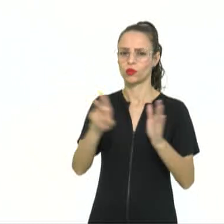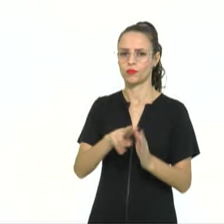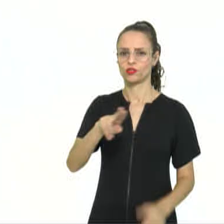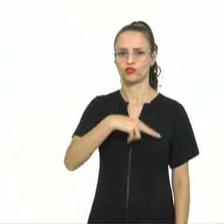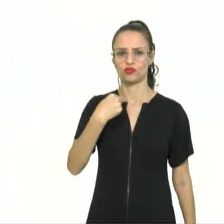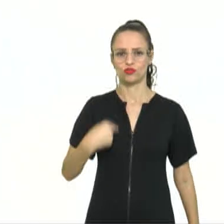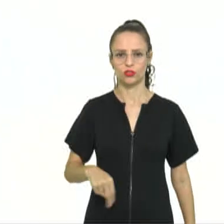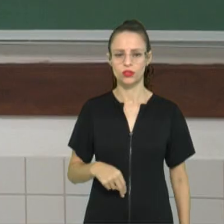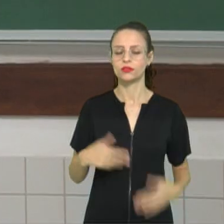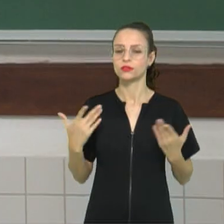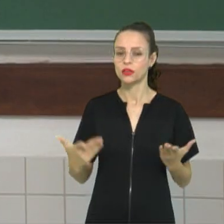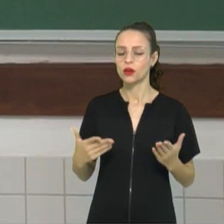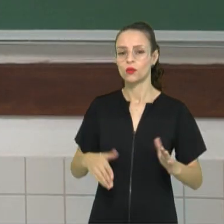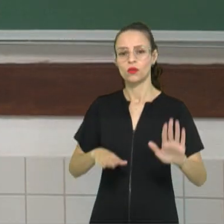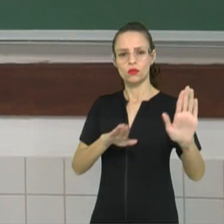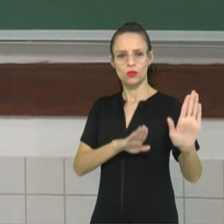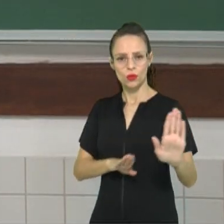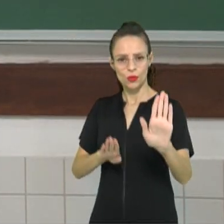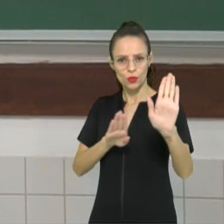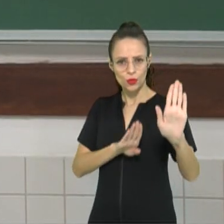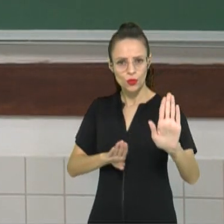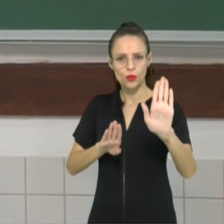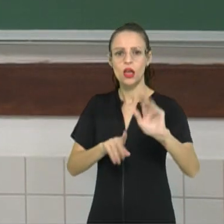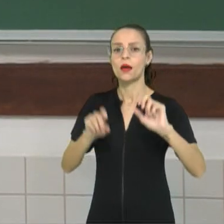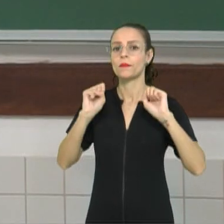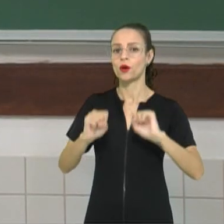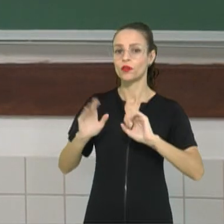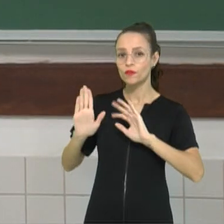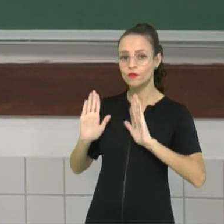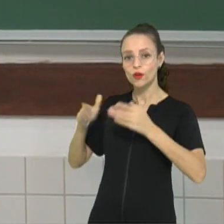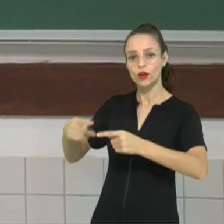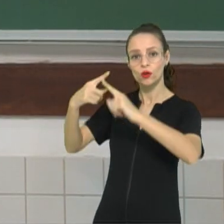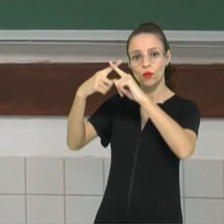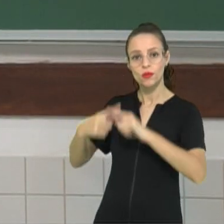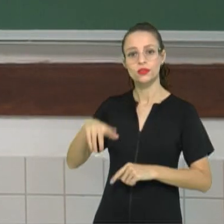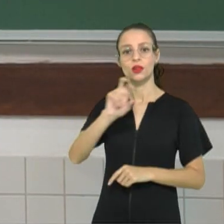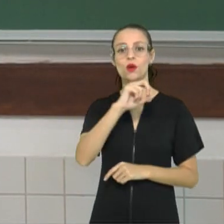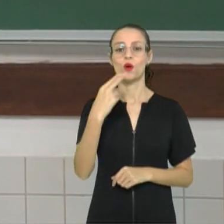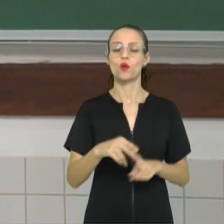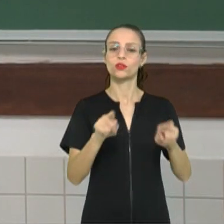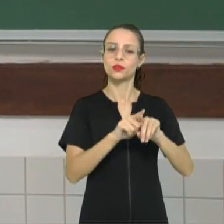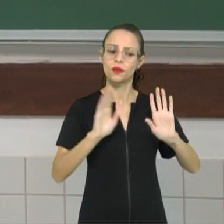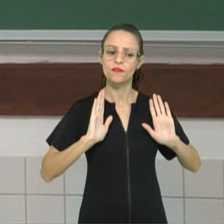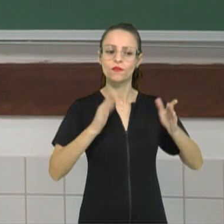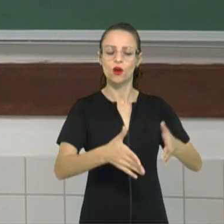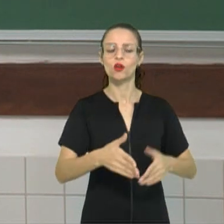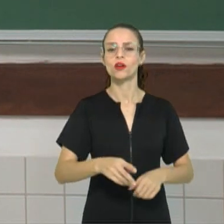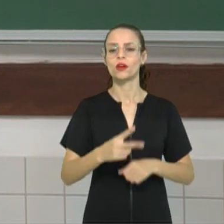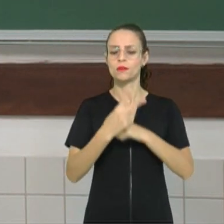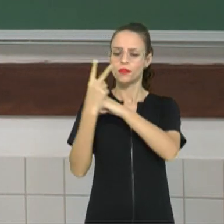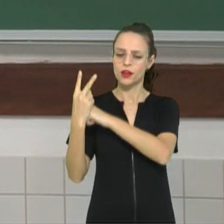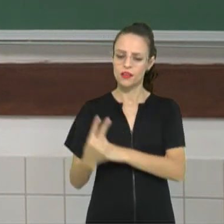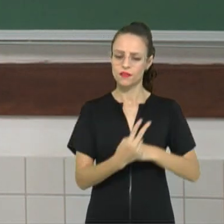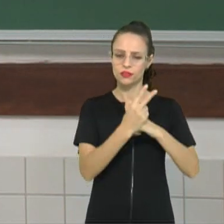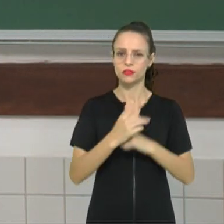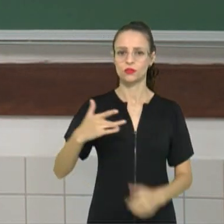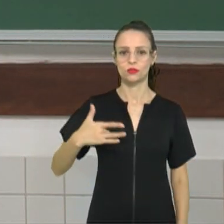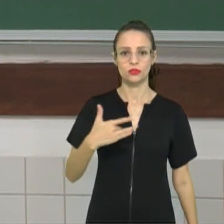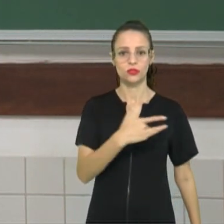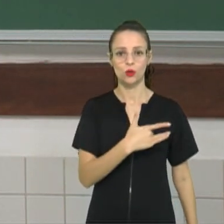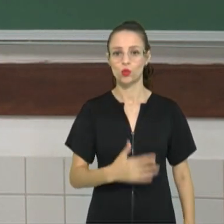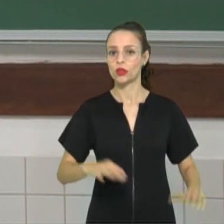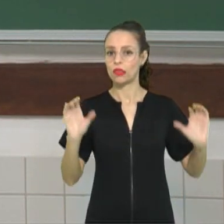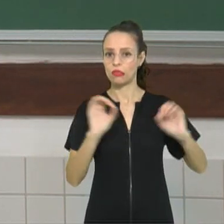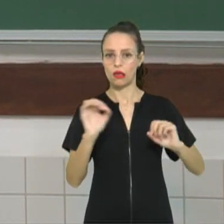Então, dentro do Kung Fu, né, ele pode estar com enfoque em competição, como também enfoque em prevenção da saúde, sem existir